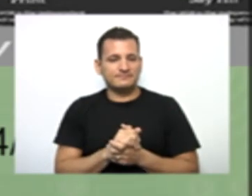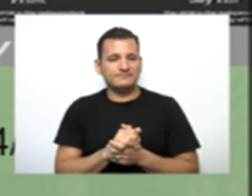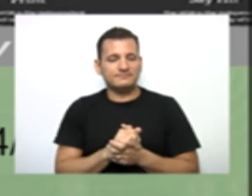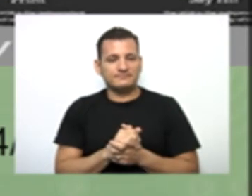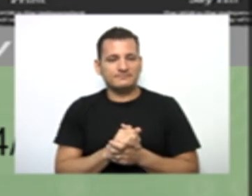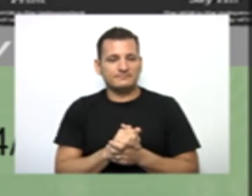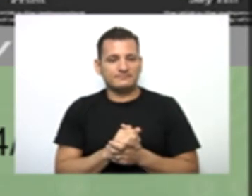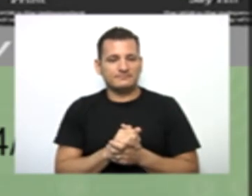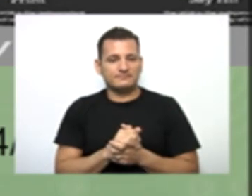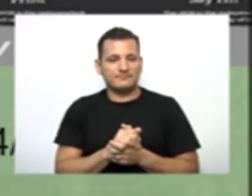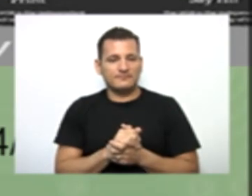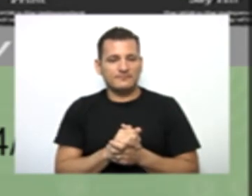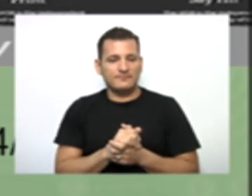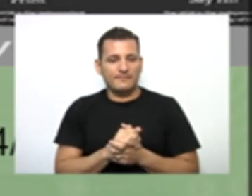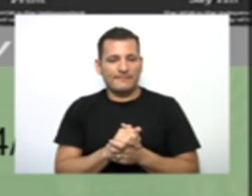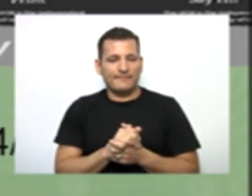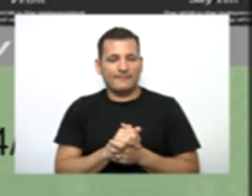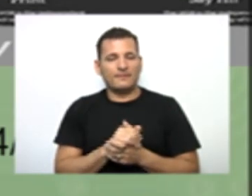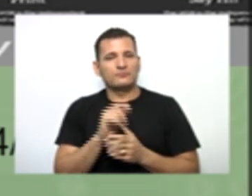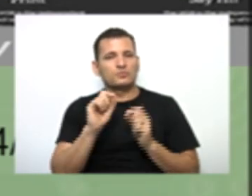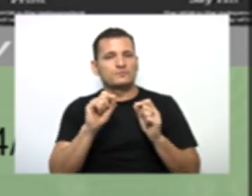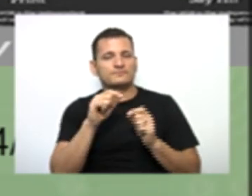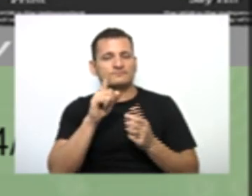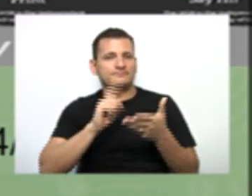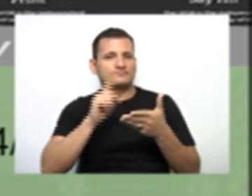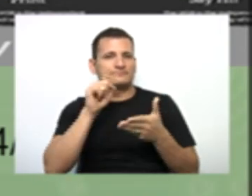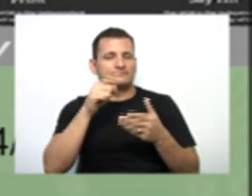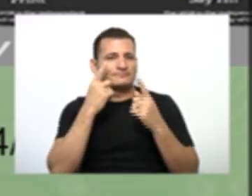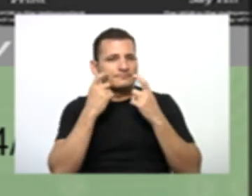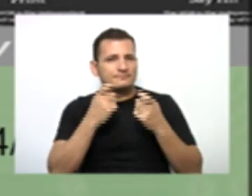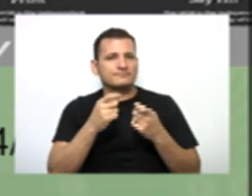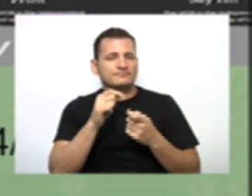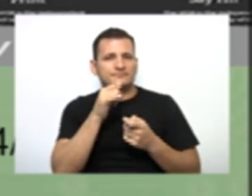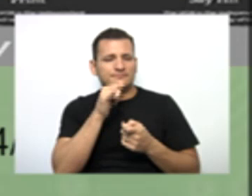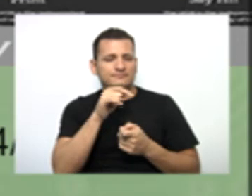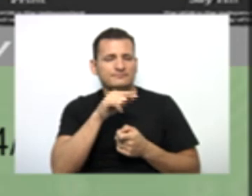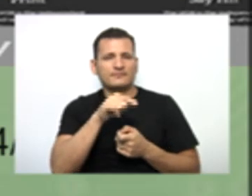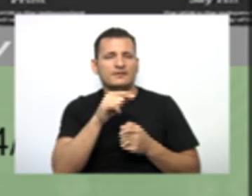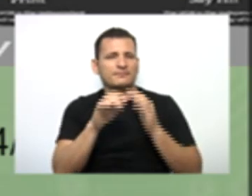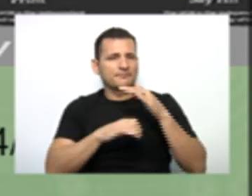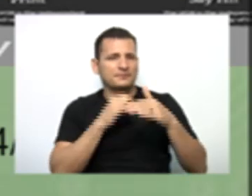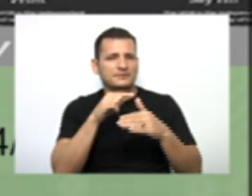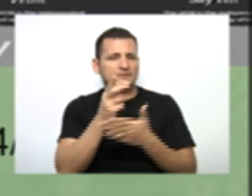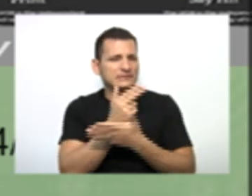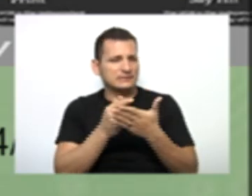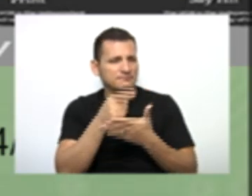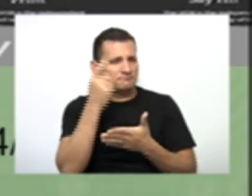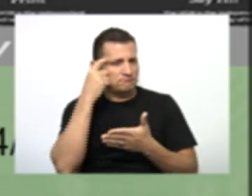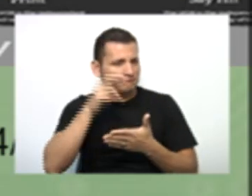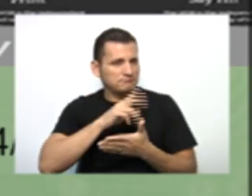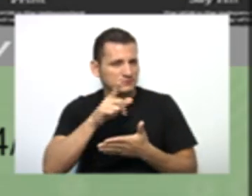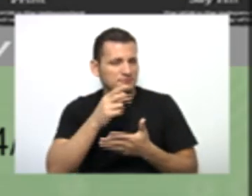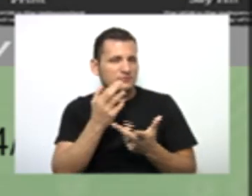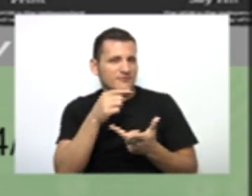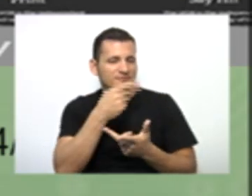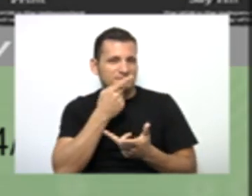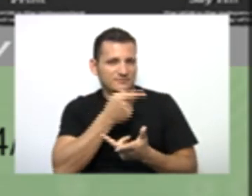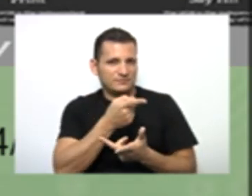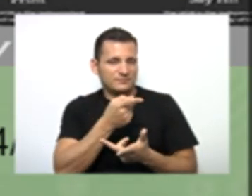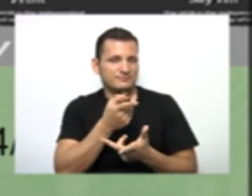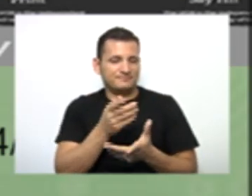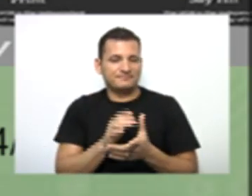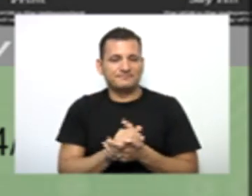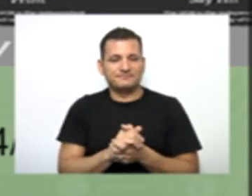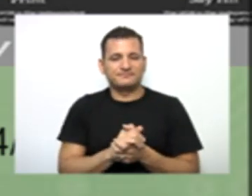ver o que é interessante, o que eles têm de diferente. Vamos ver se essa agência de design pensa diferente, como eles estão dizendo aqui na